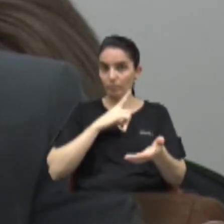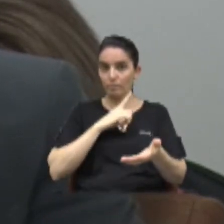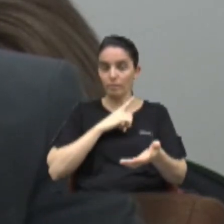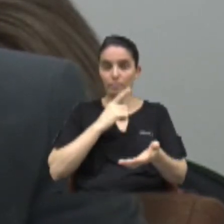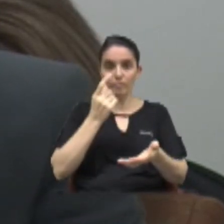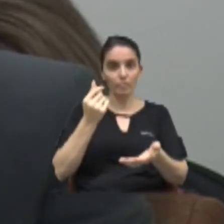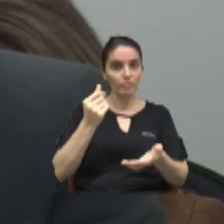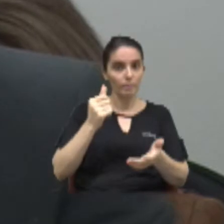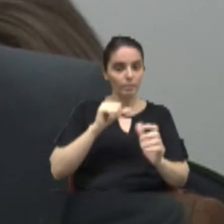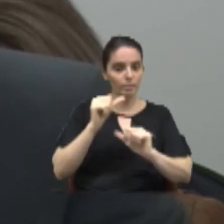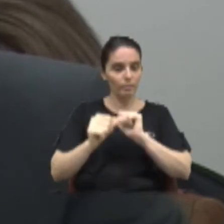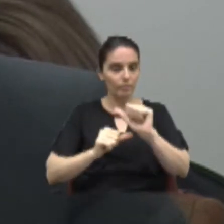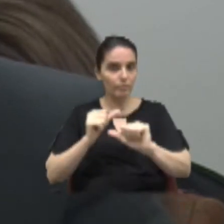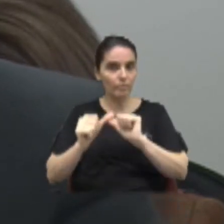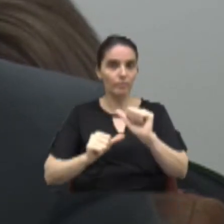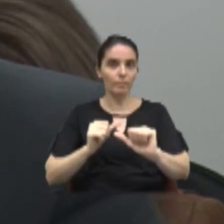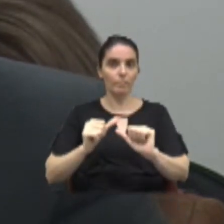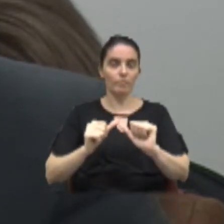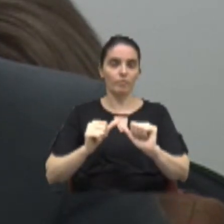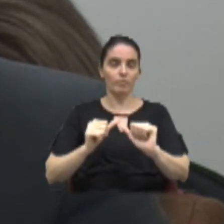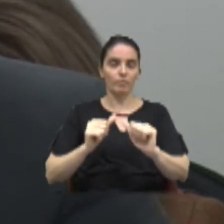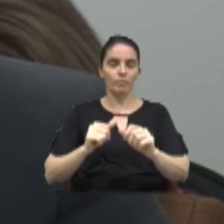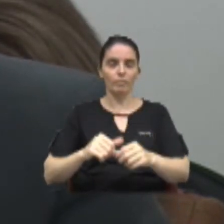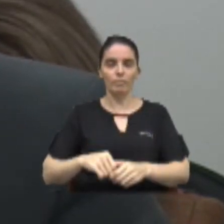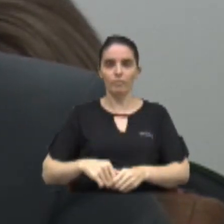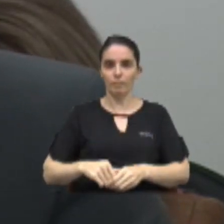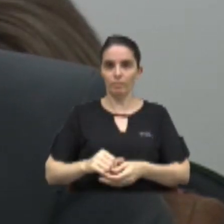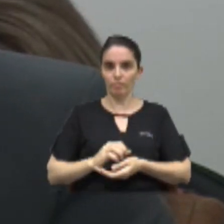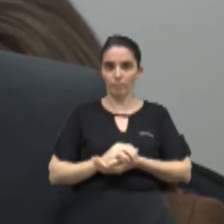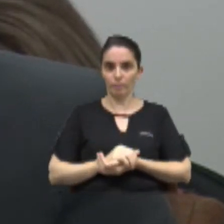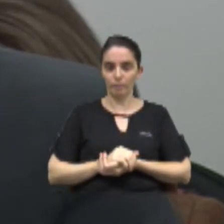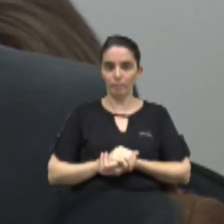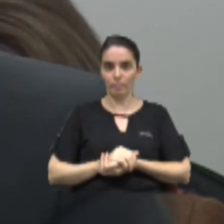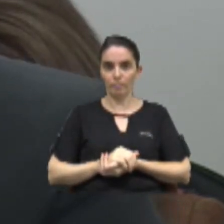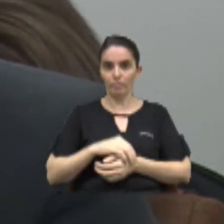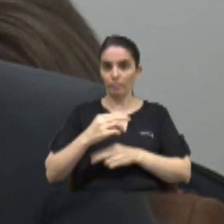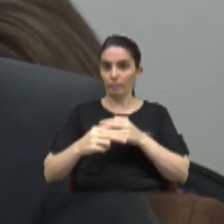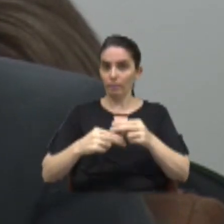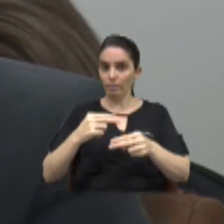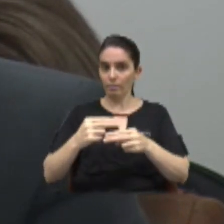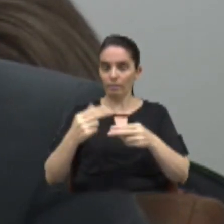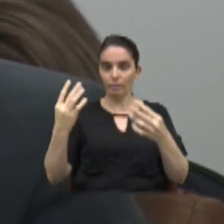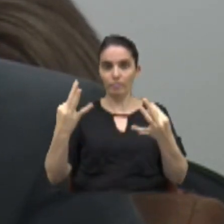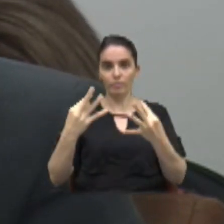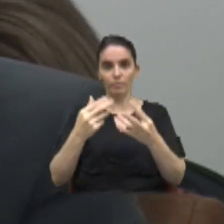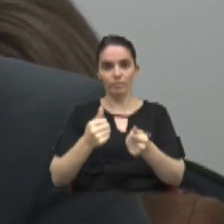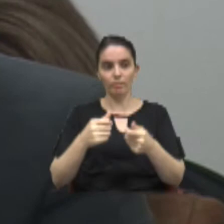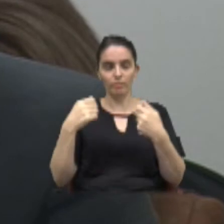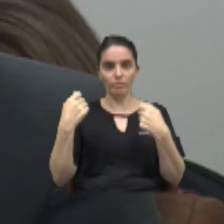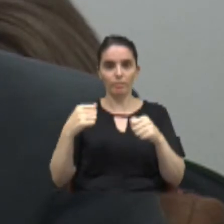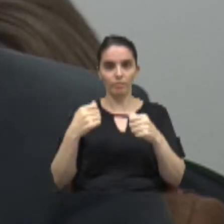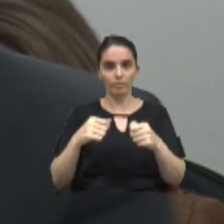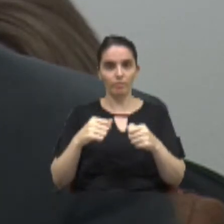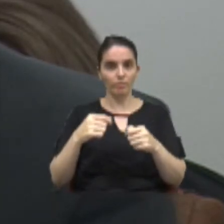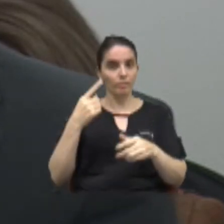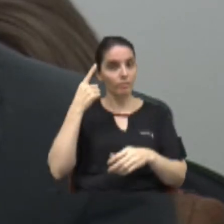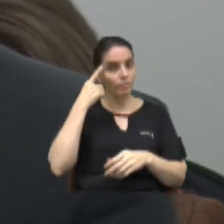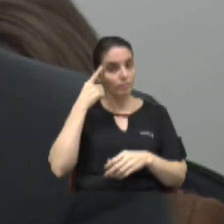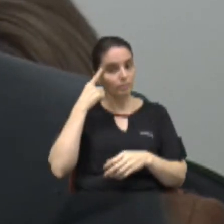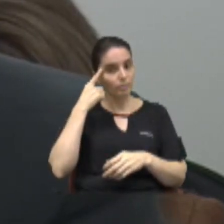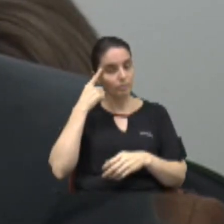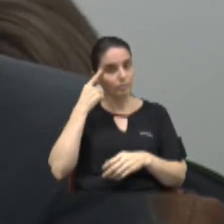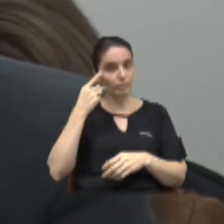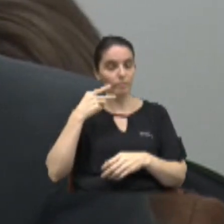mais, que vão gerar um retorno maior para elas. Então, tudo isso daí nós temos que fazer enquanto vereadores, enquanto